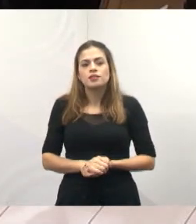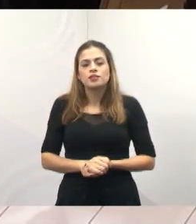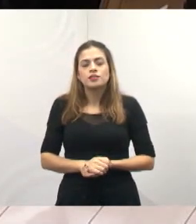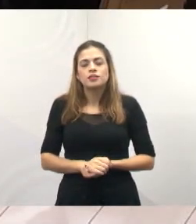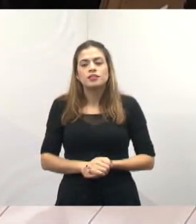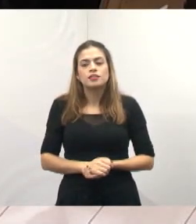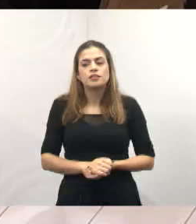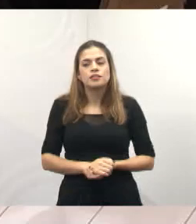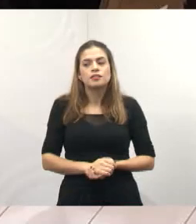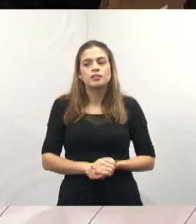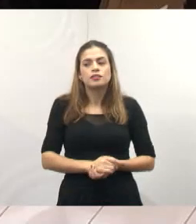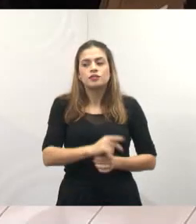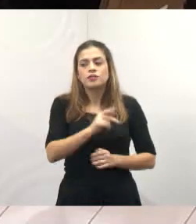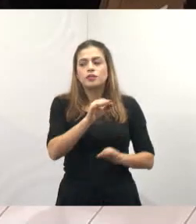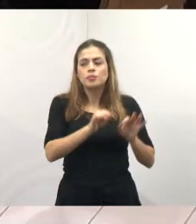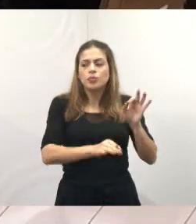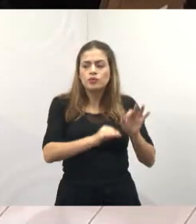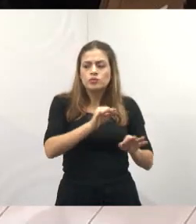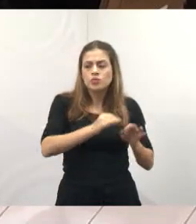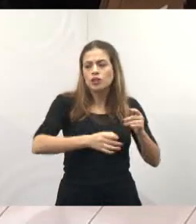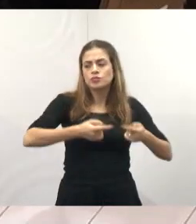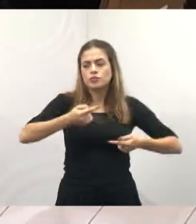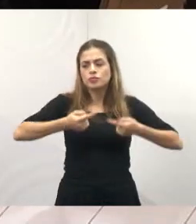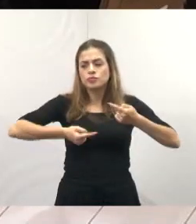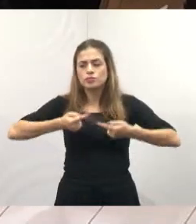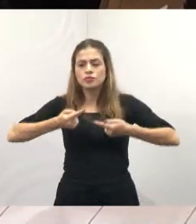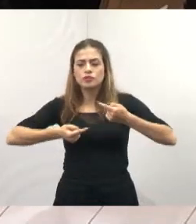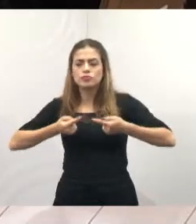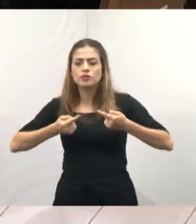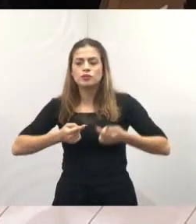O processo continua em discussão.